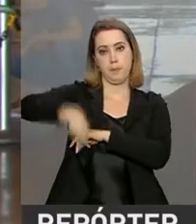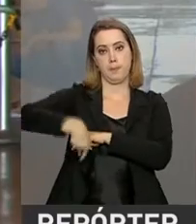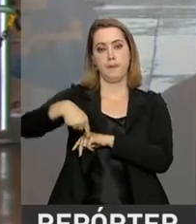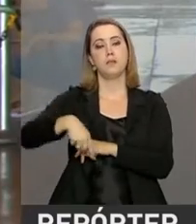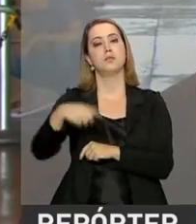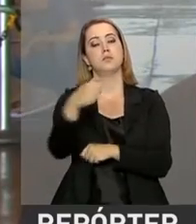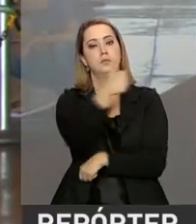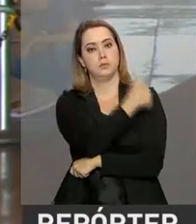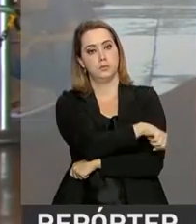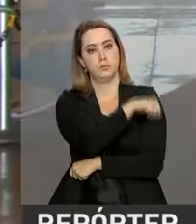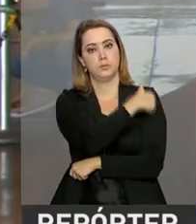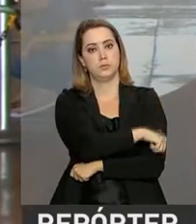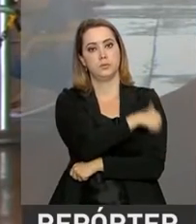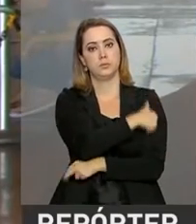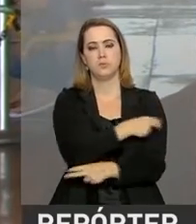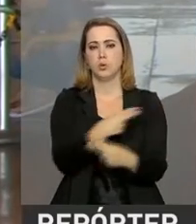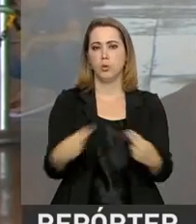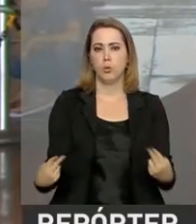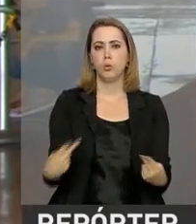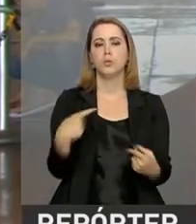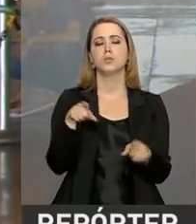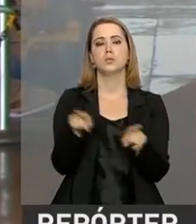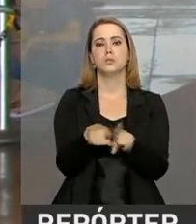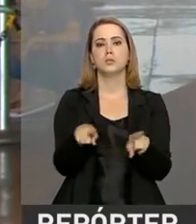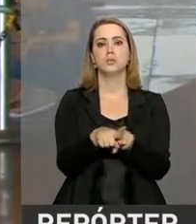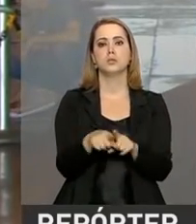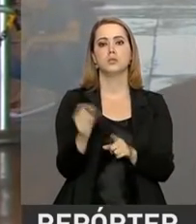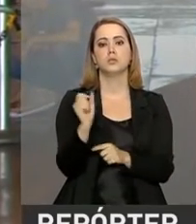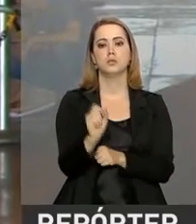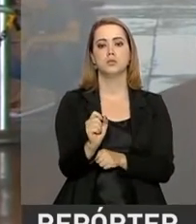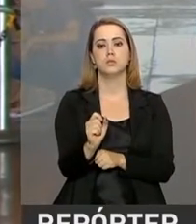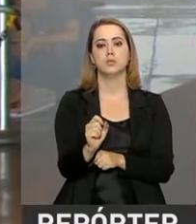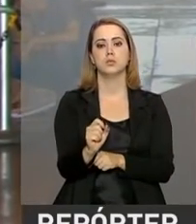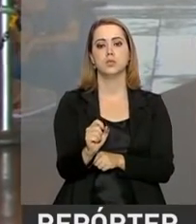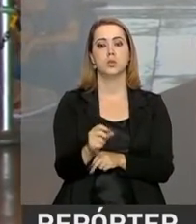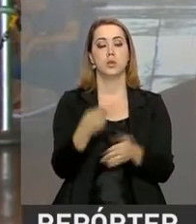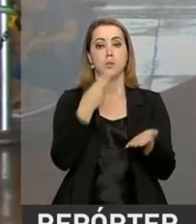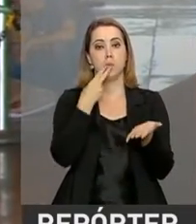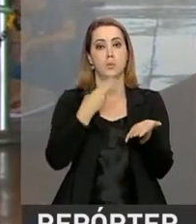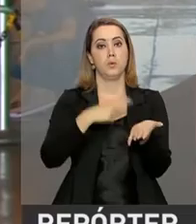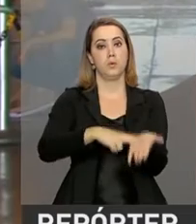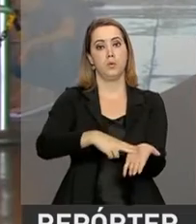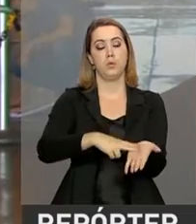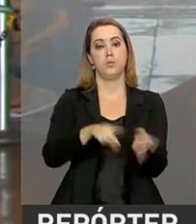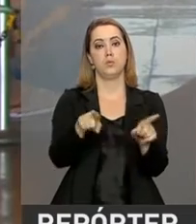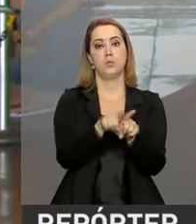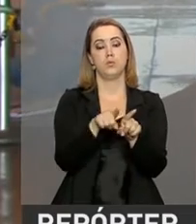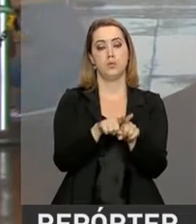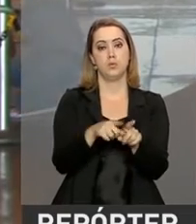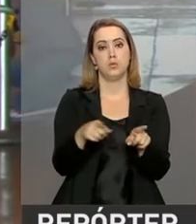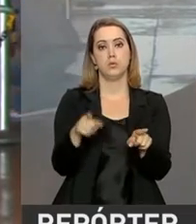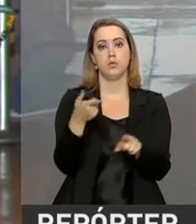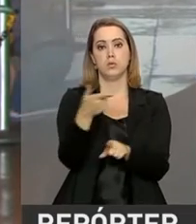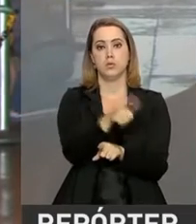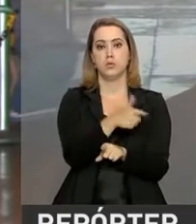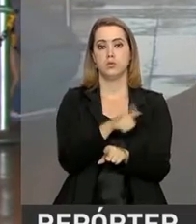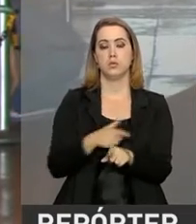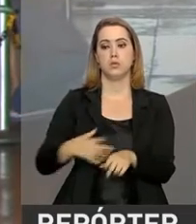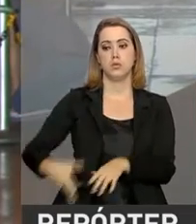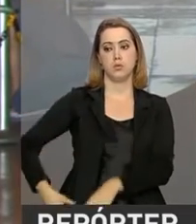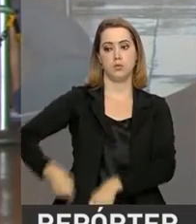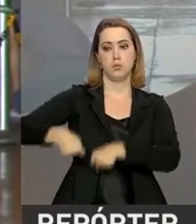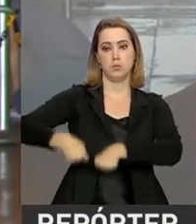importação, mercadorias apreendidas também no terminal dos Correios e mercadorias apreendidas lá nos terminais de